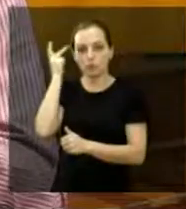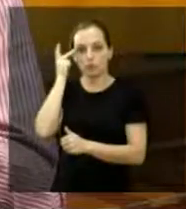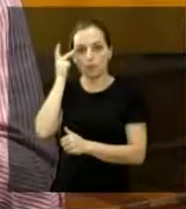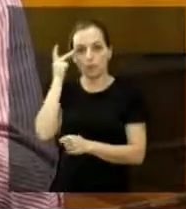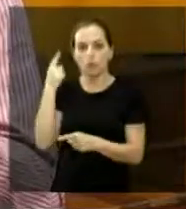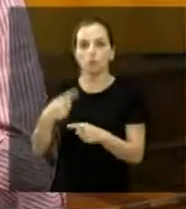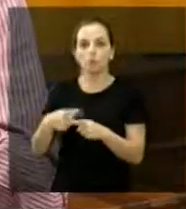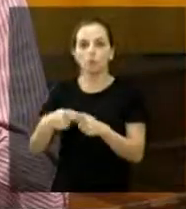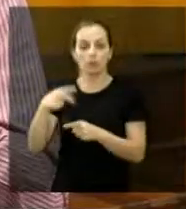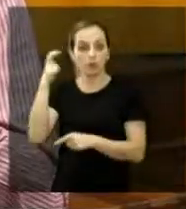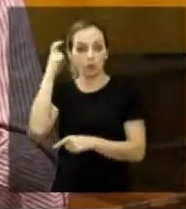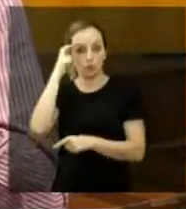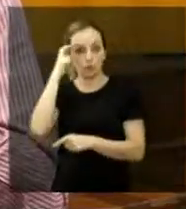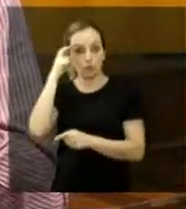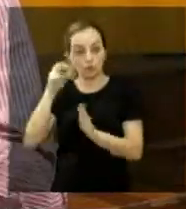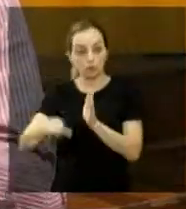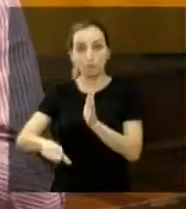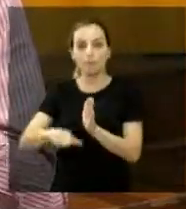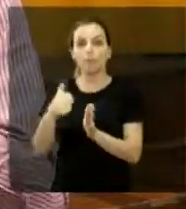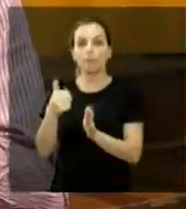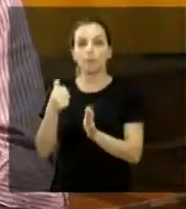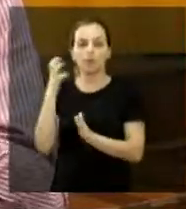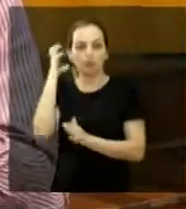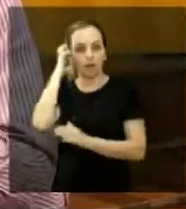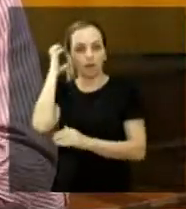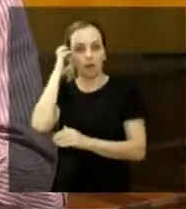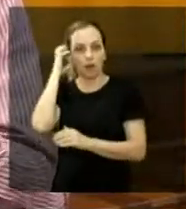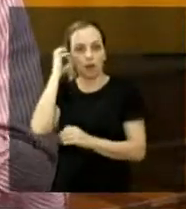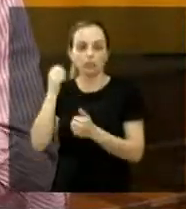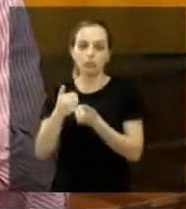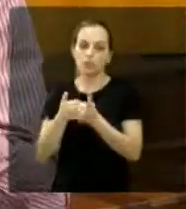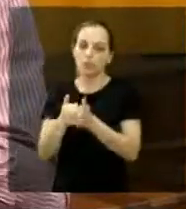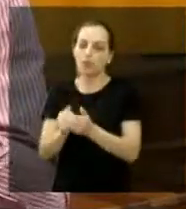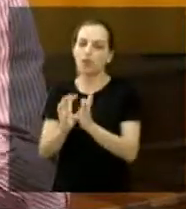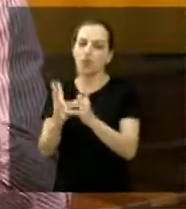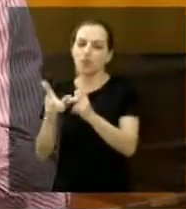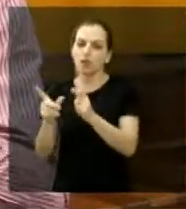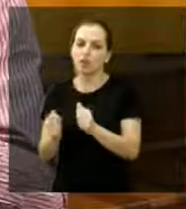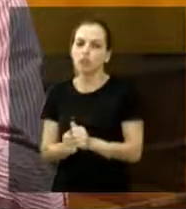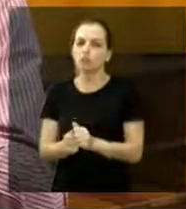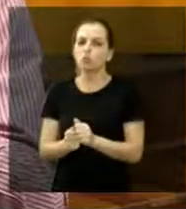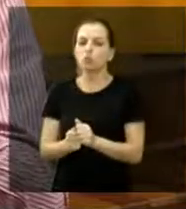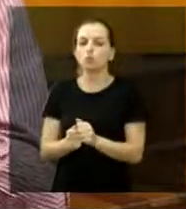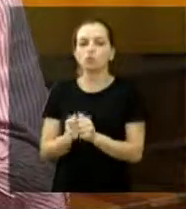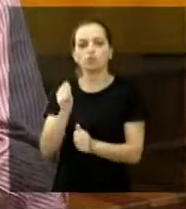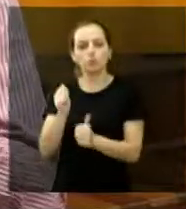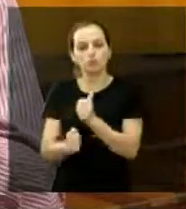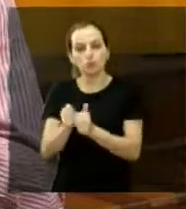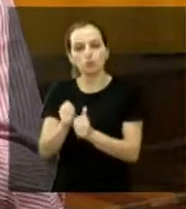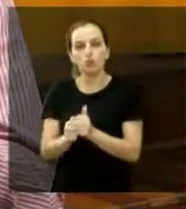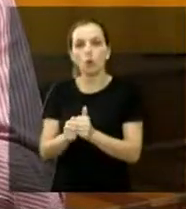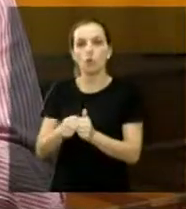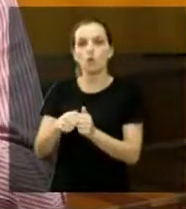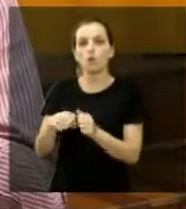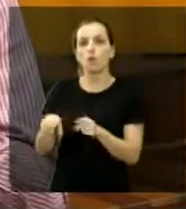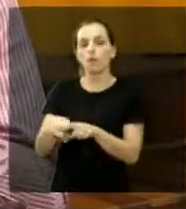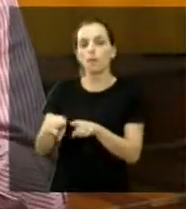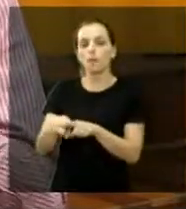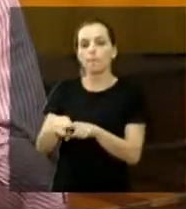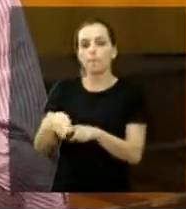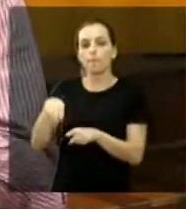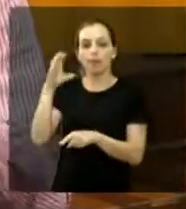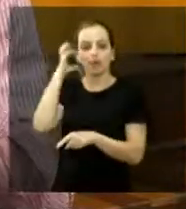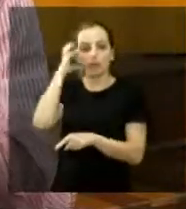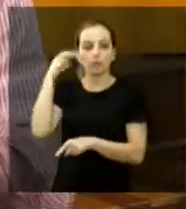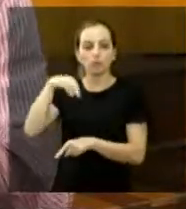Cultura estava na frente? A Cultura sempre acompanhava a Ferroviária em tudo, em todos os amistosos, né? E a Morada entrava no campeonato